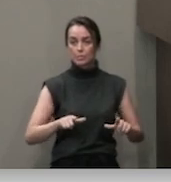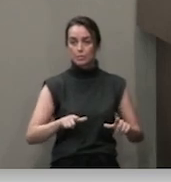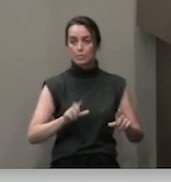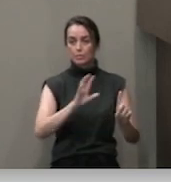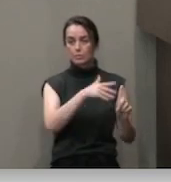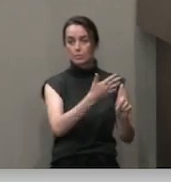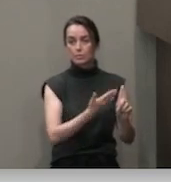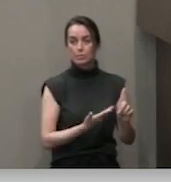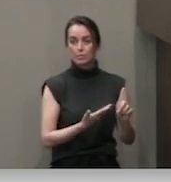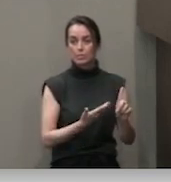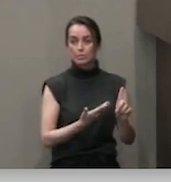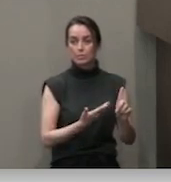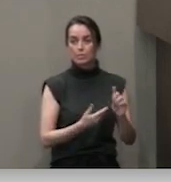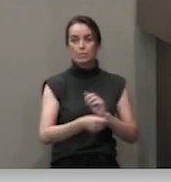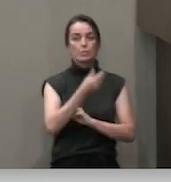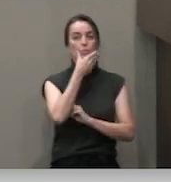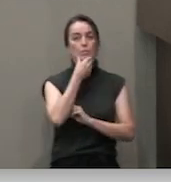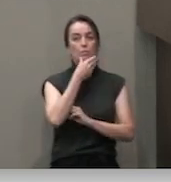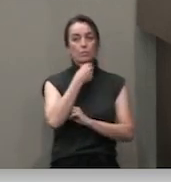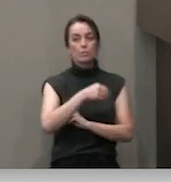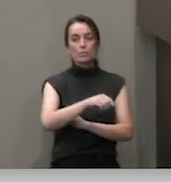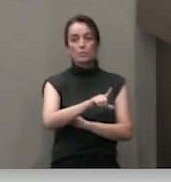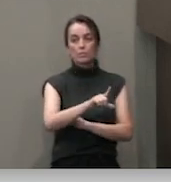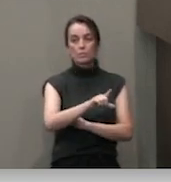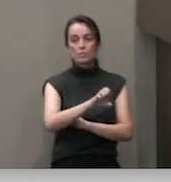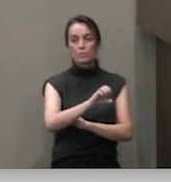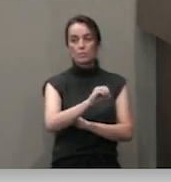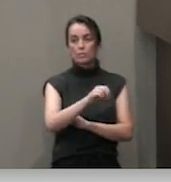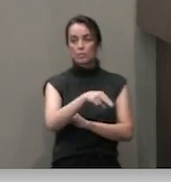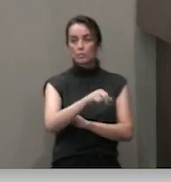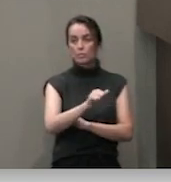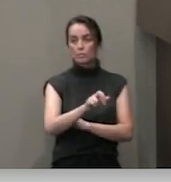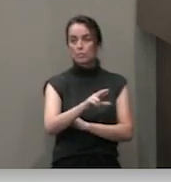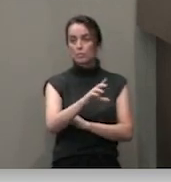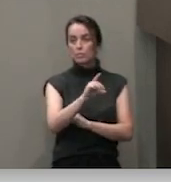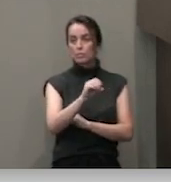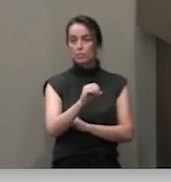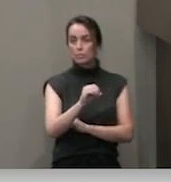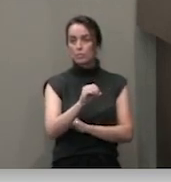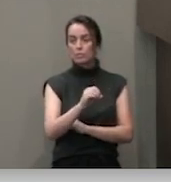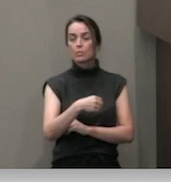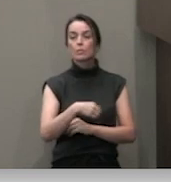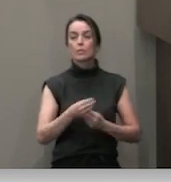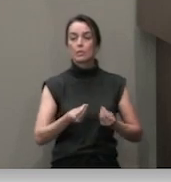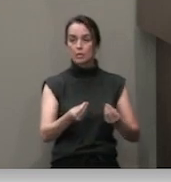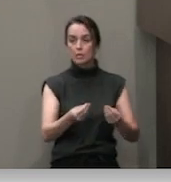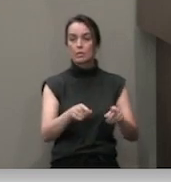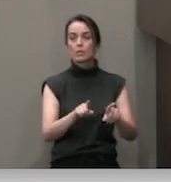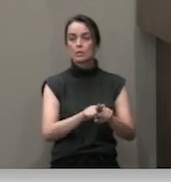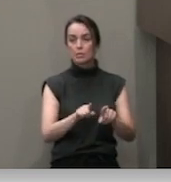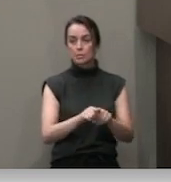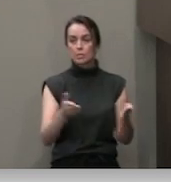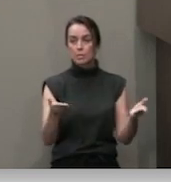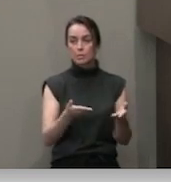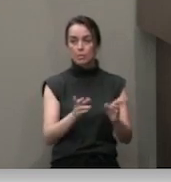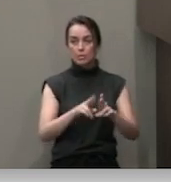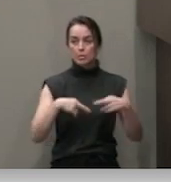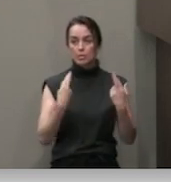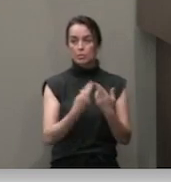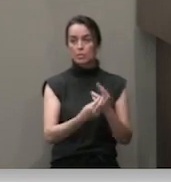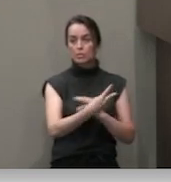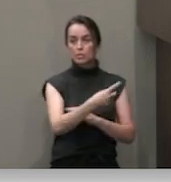o mérito ao Senor Leonardo José Gil Barcelos a ser entregue também nesta sessão plenária do dia